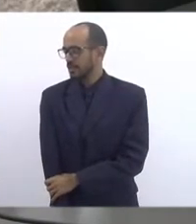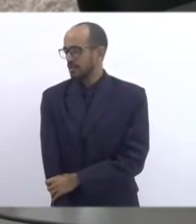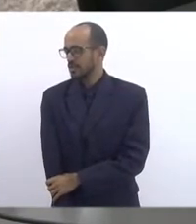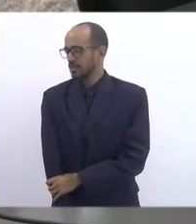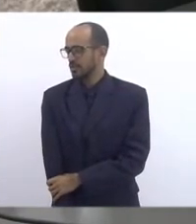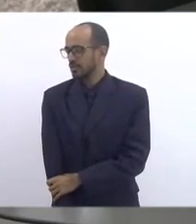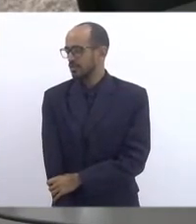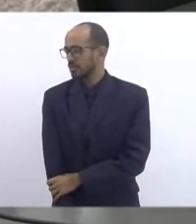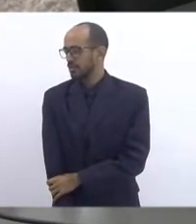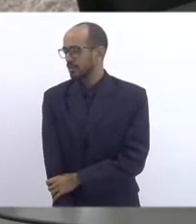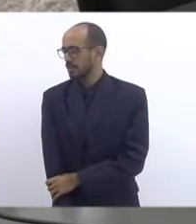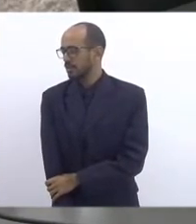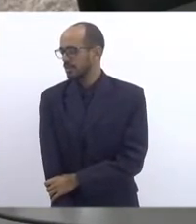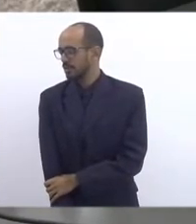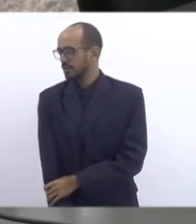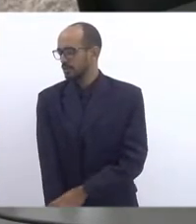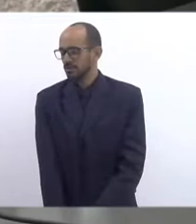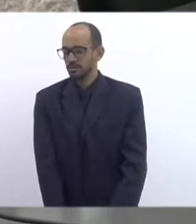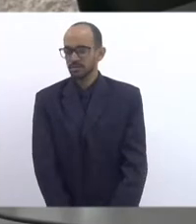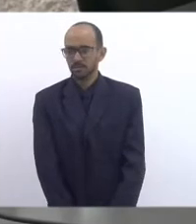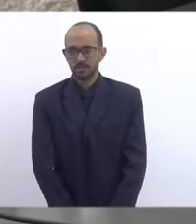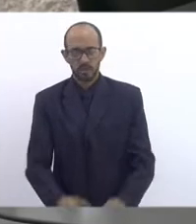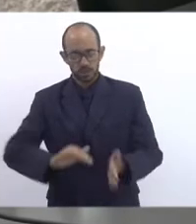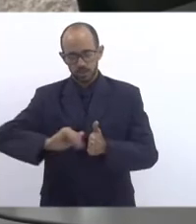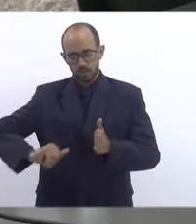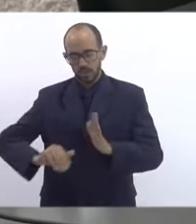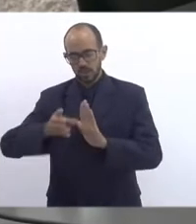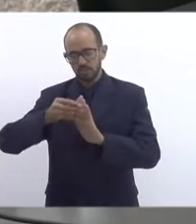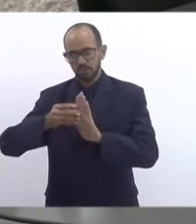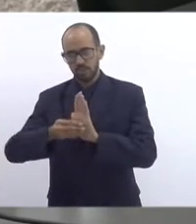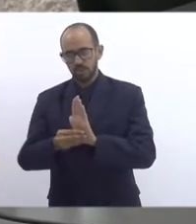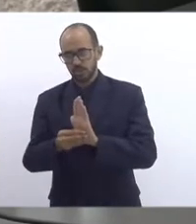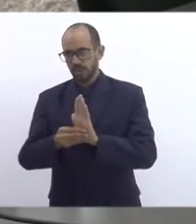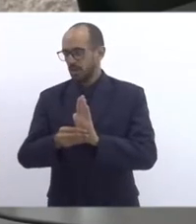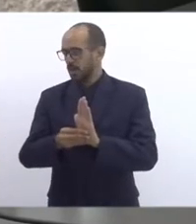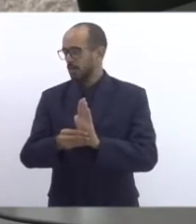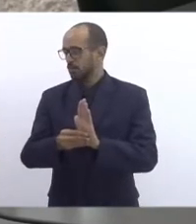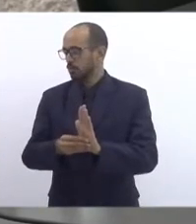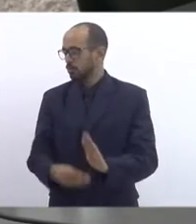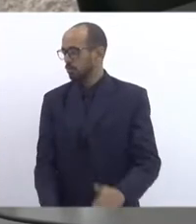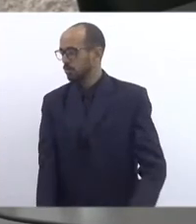pauta pedido do relator. 19.